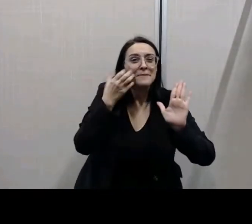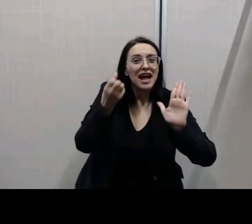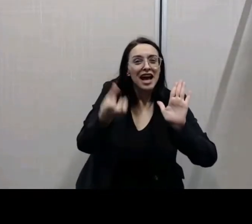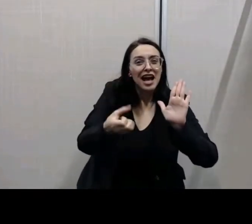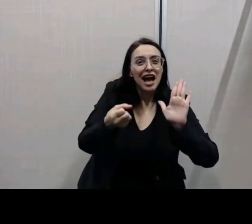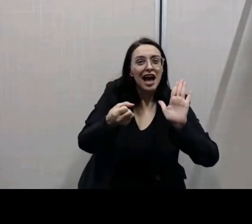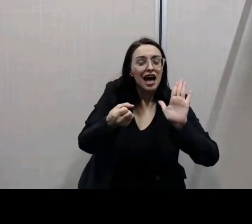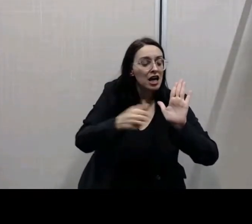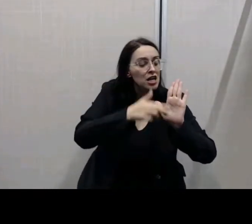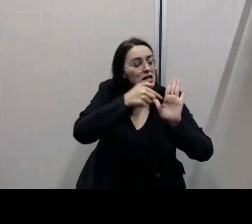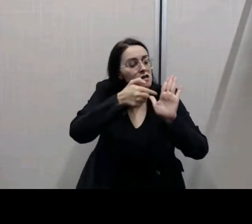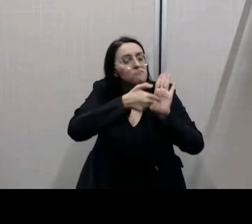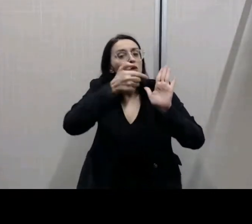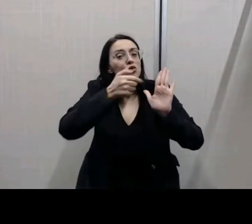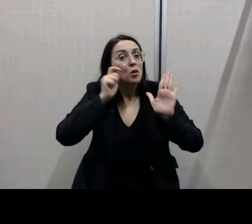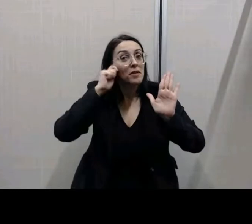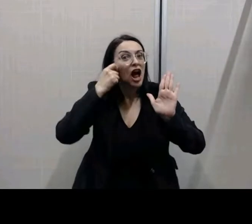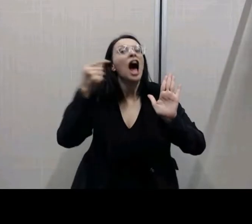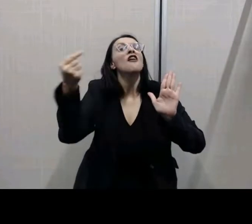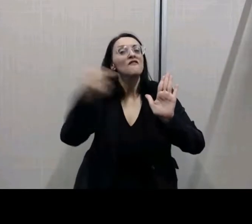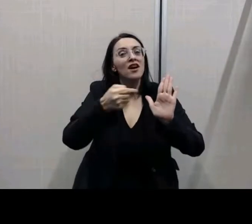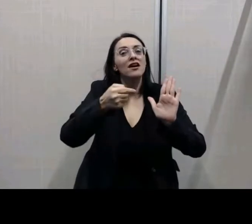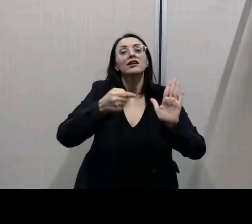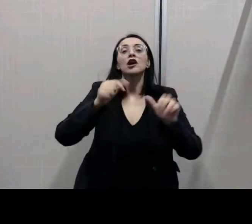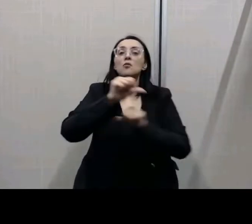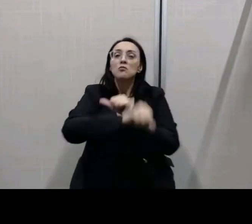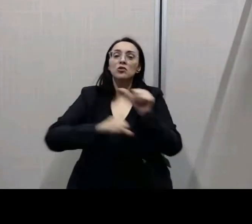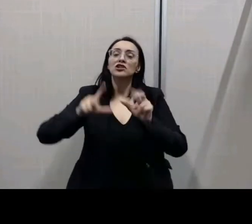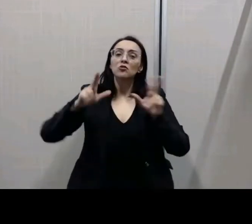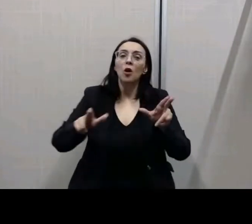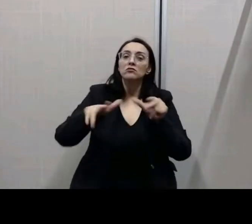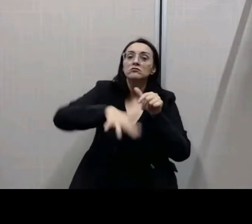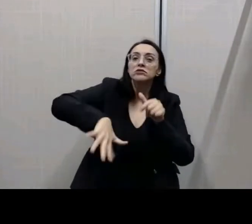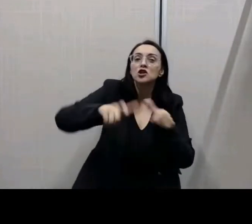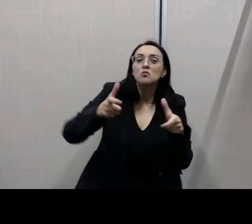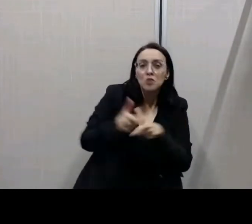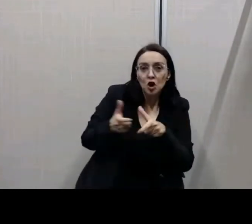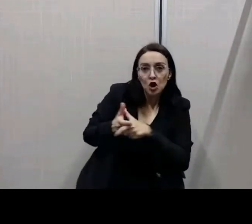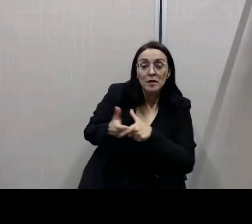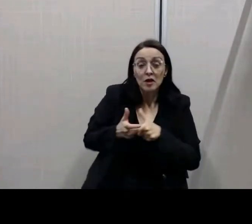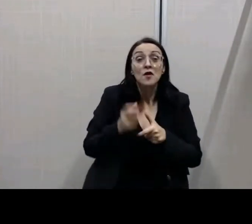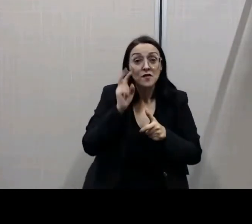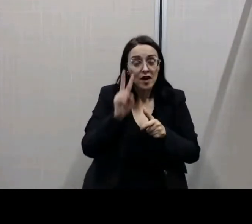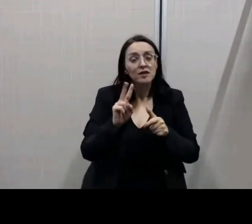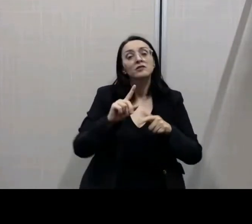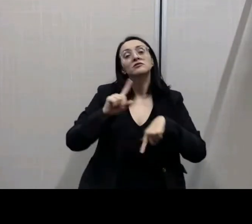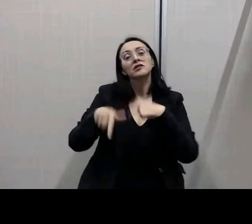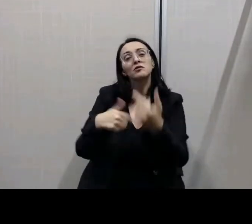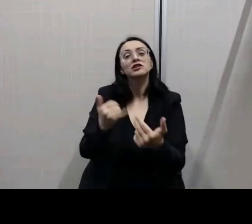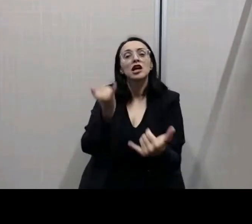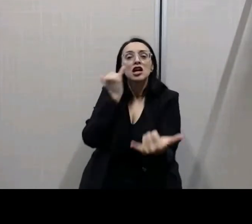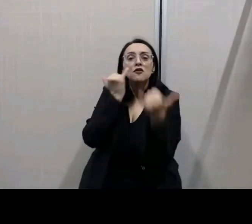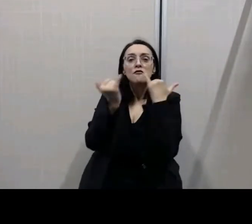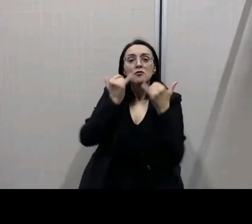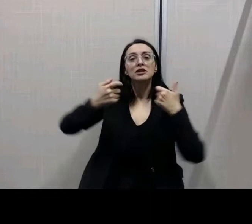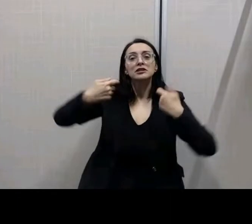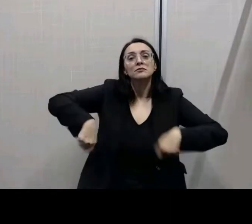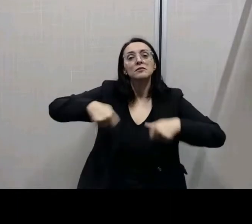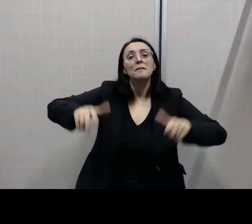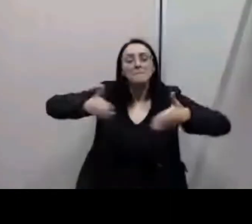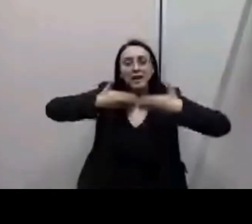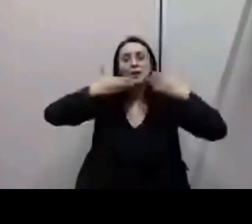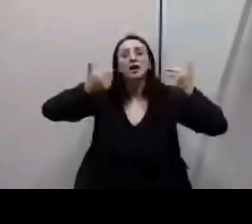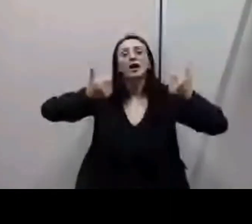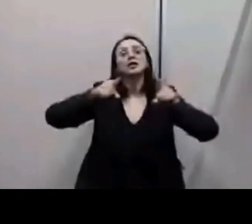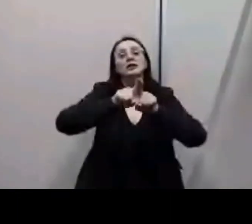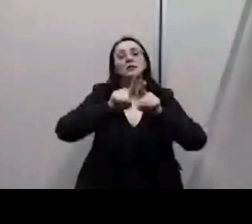alguns dados, algumas coisas importantes para a gente conseguir metrificar e ter na cabeça quais são as informações que a gente precisa melhorar,